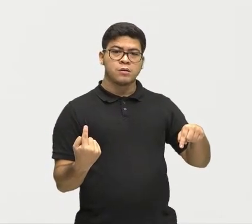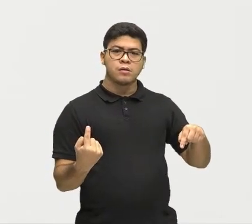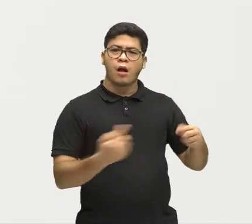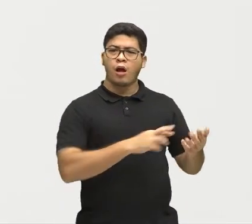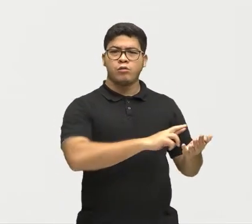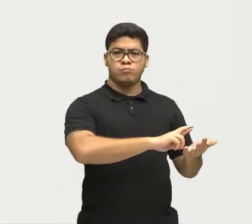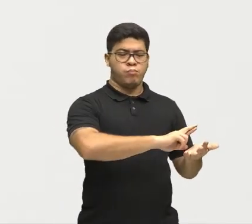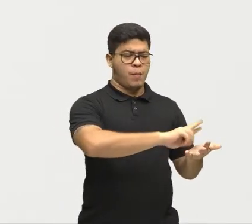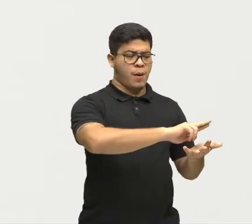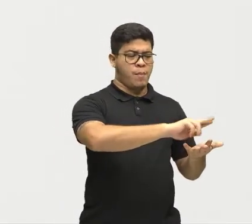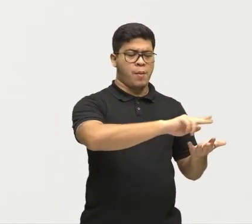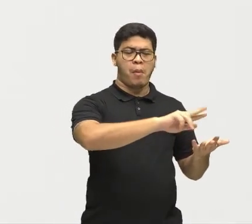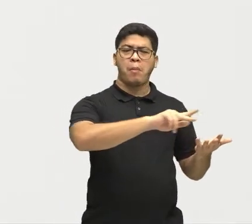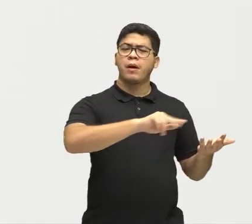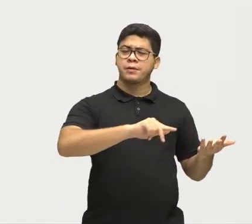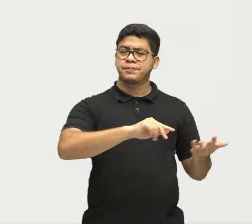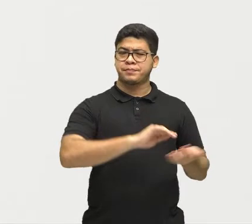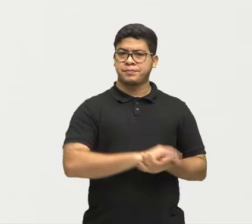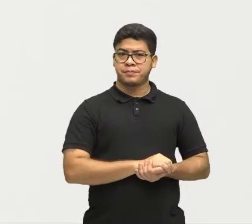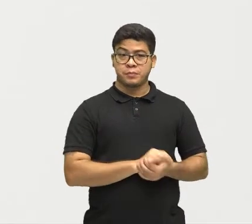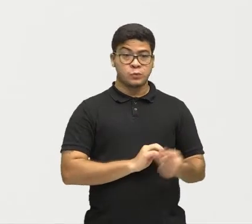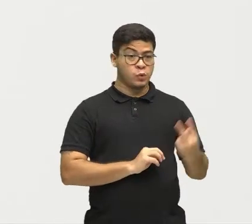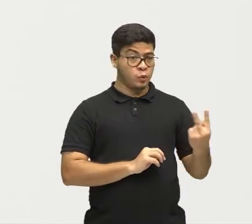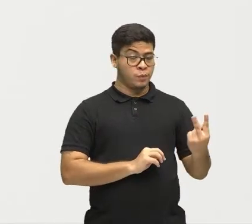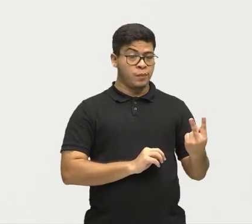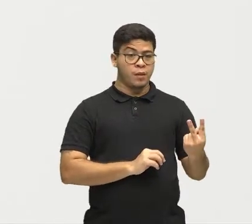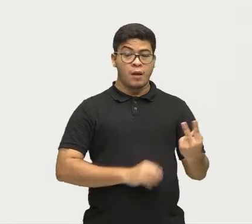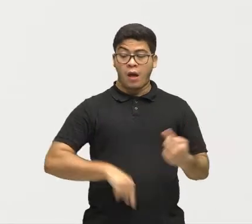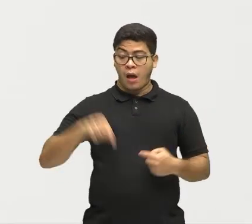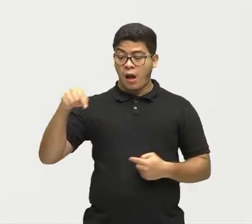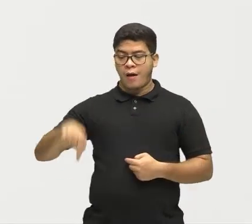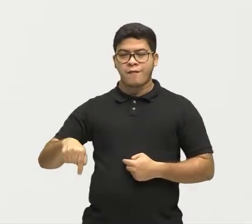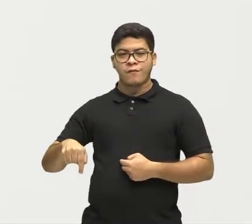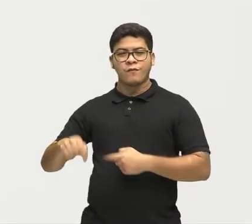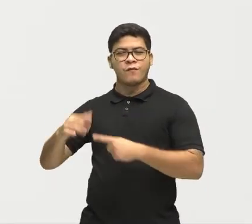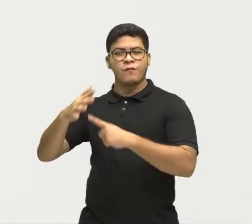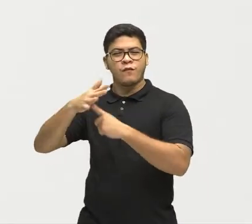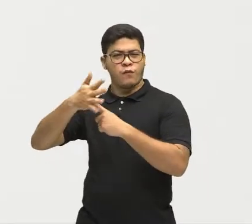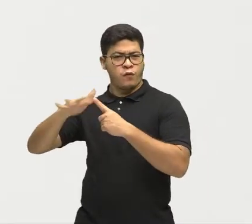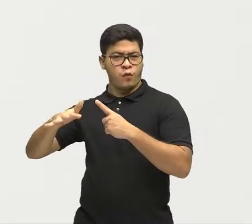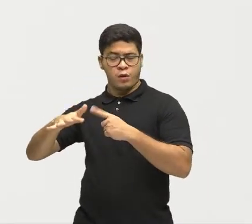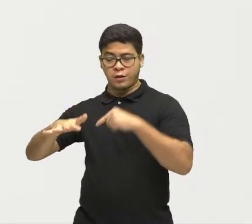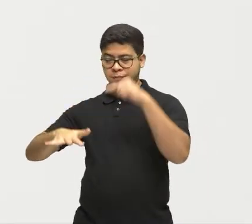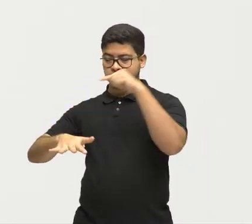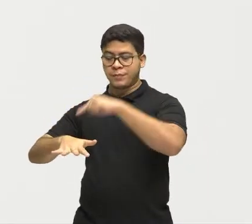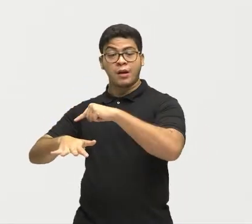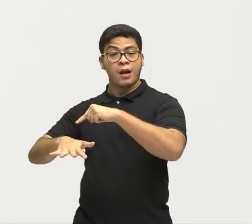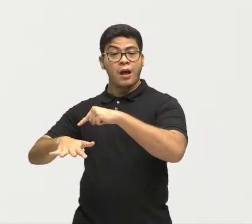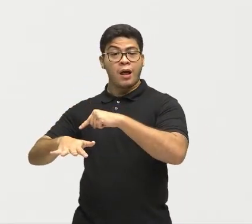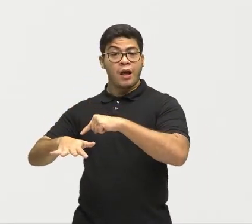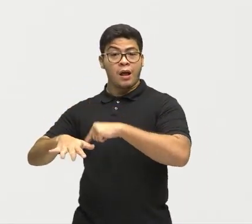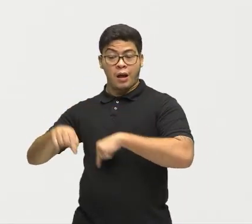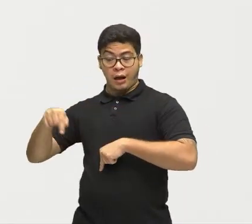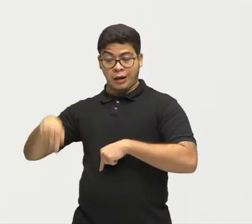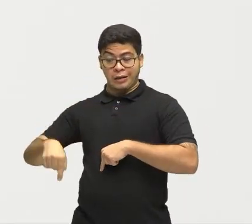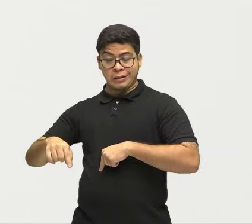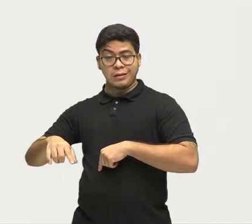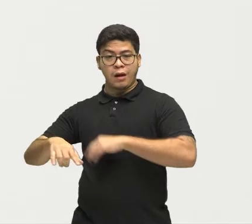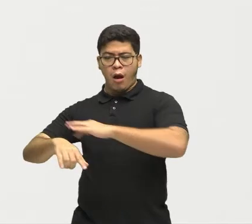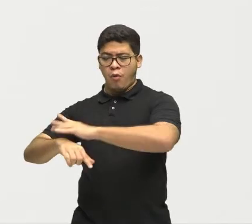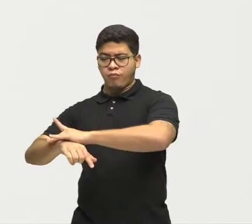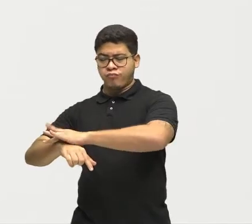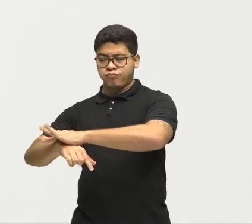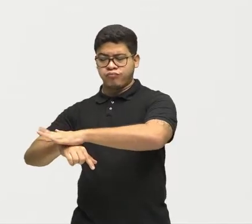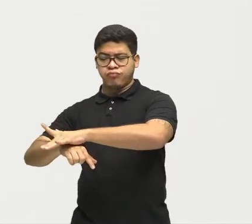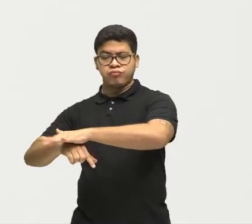Folhas. Bainha geralmente desenvolvida e nervuras paralelas. Bainha quase sempre reduzida